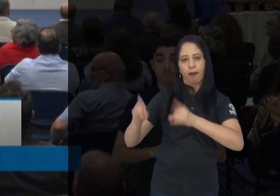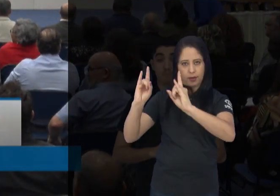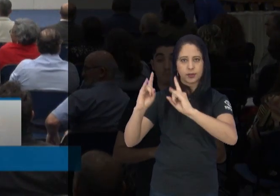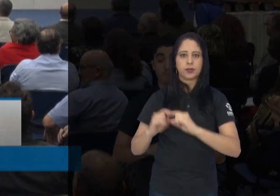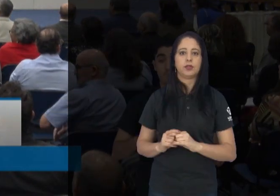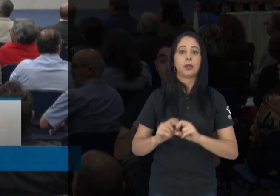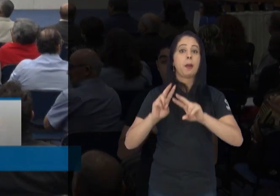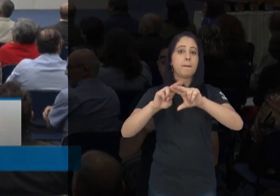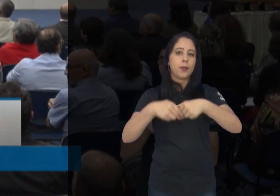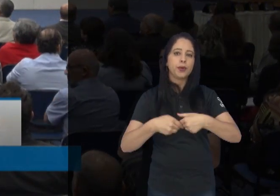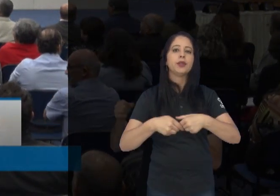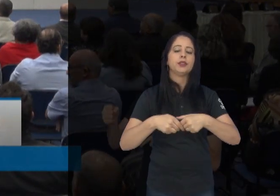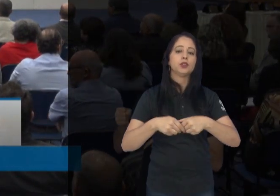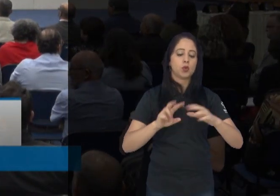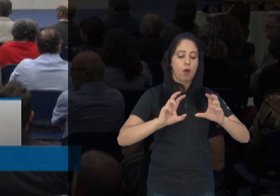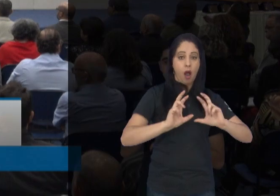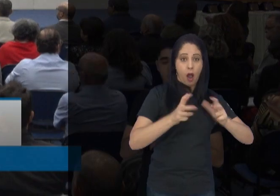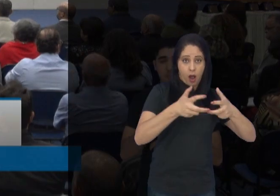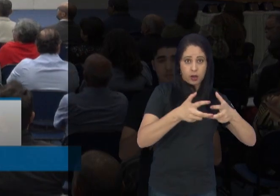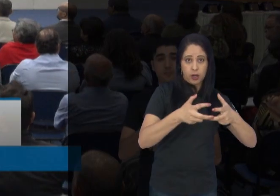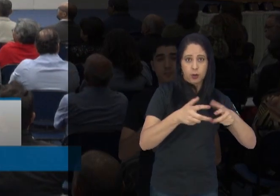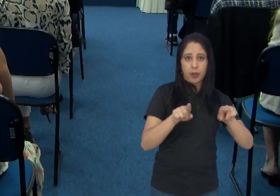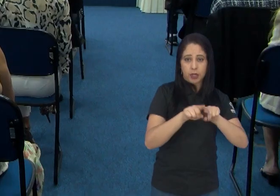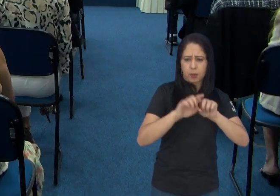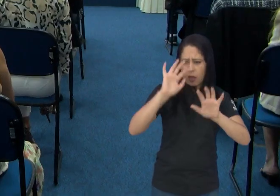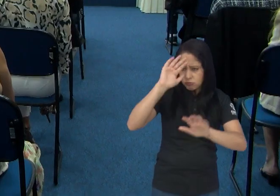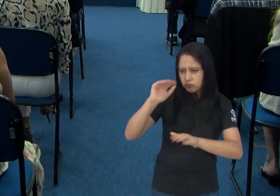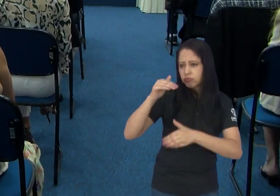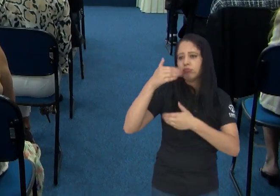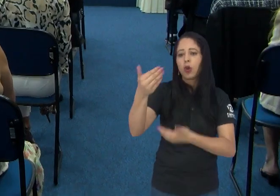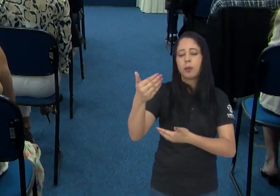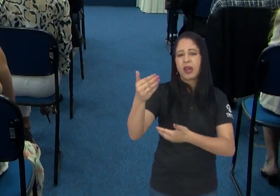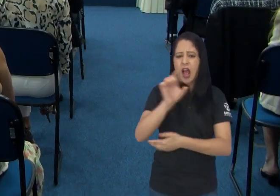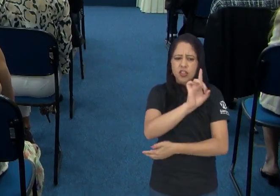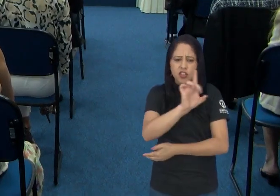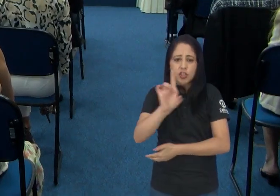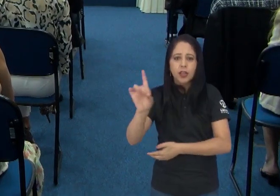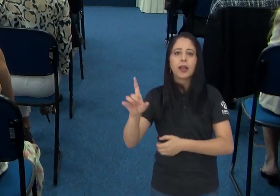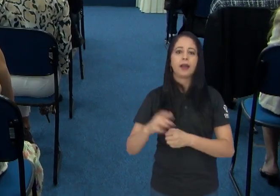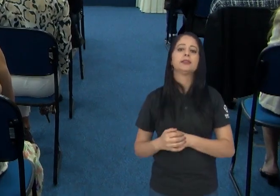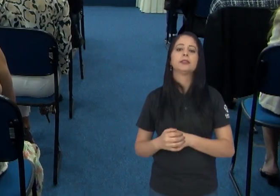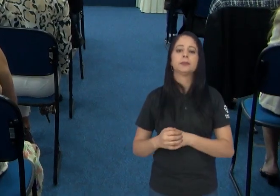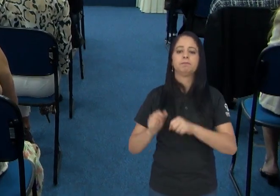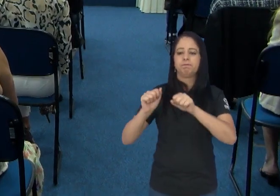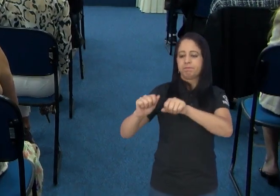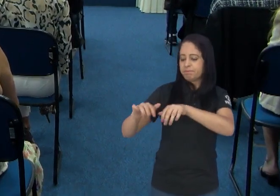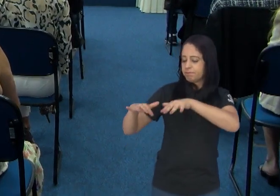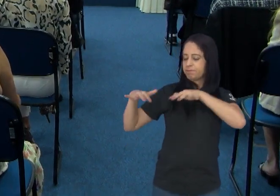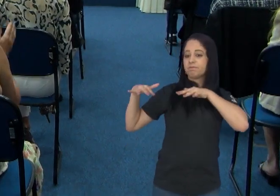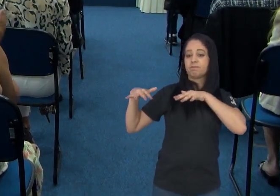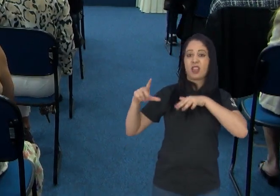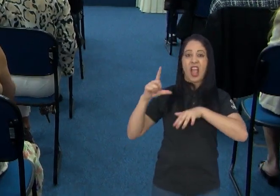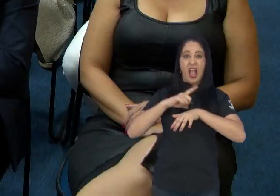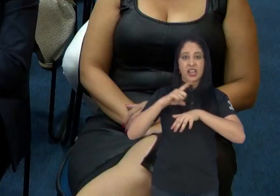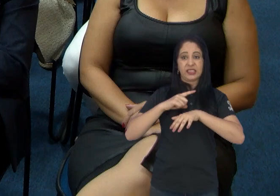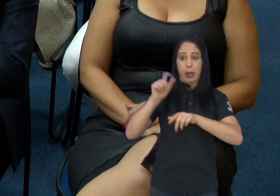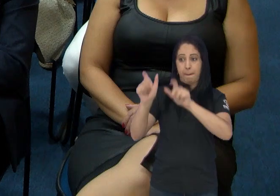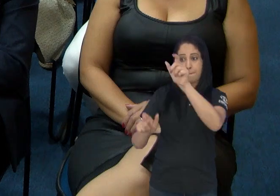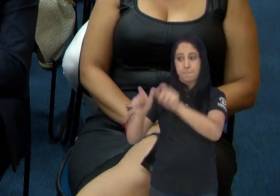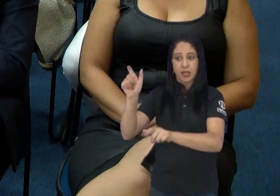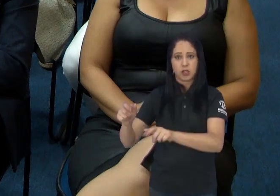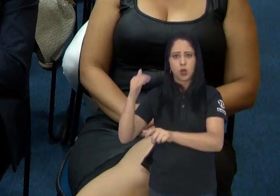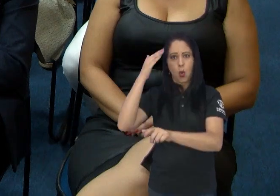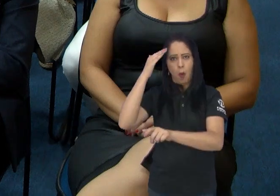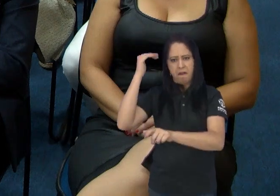uma homenagem a todos que exercem essa função. Na ocasião, o plenário da Câmara recebeu autoridades e líderes